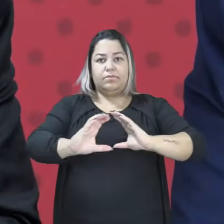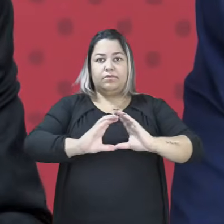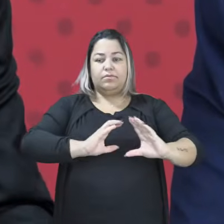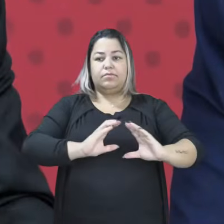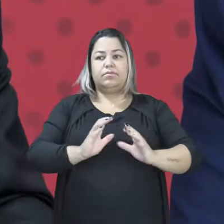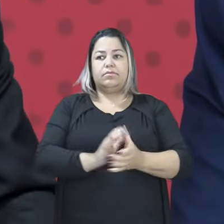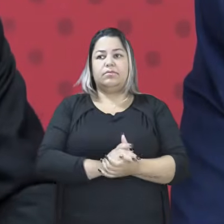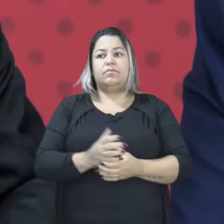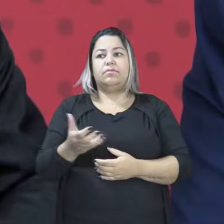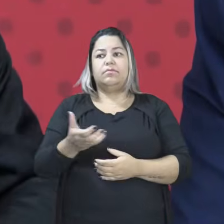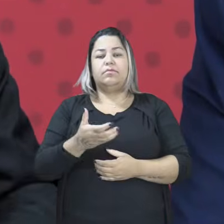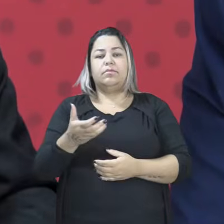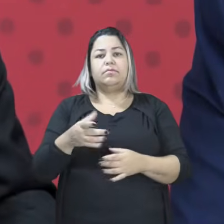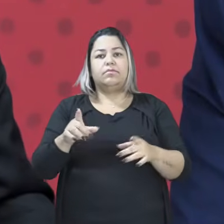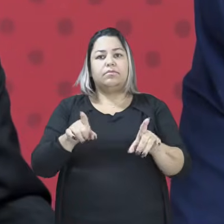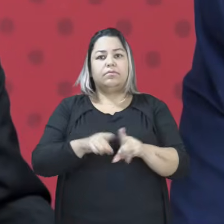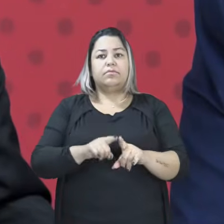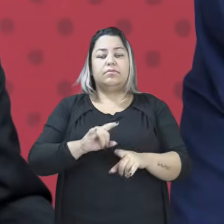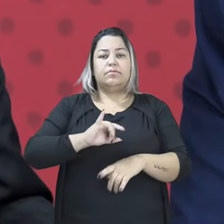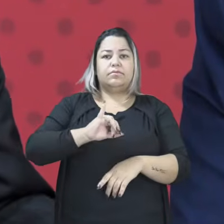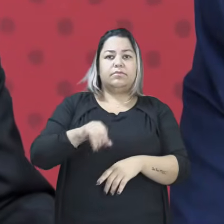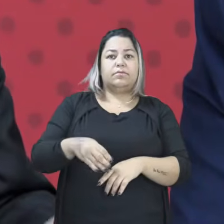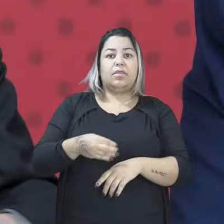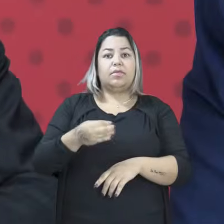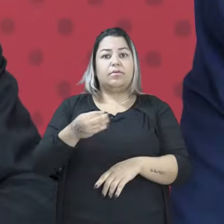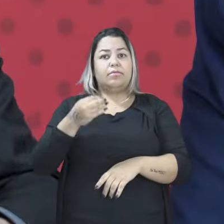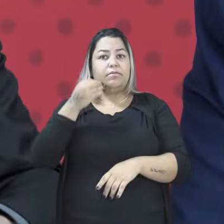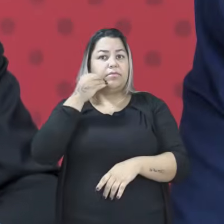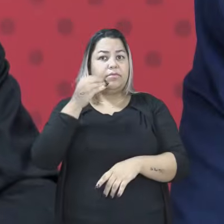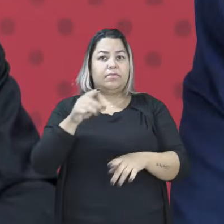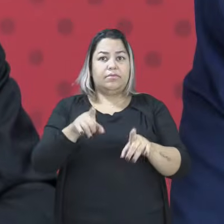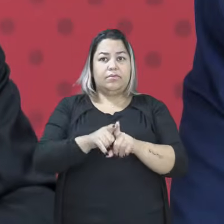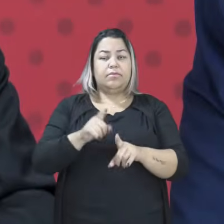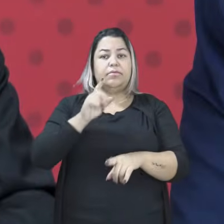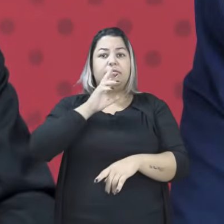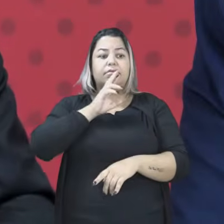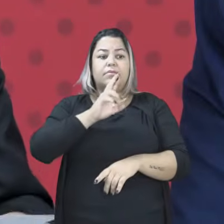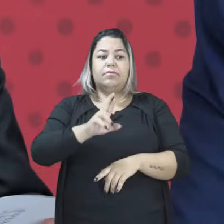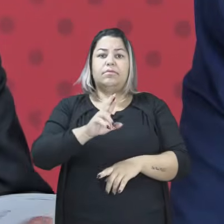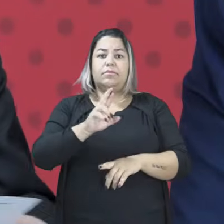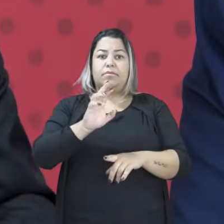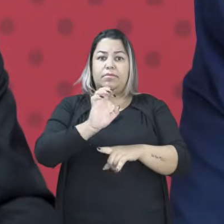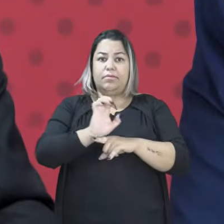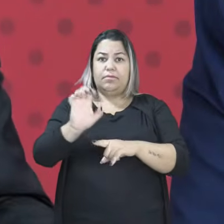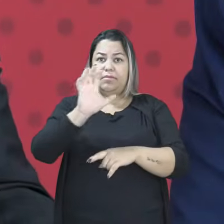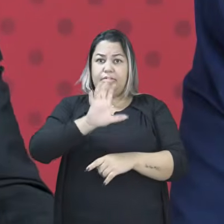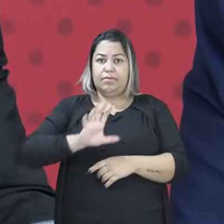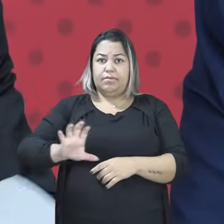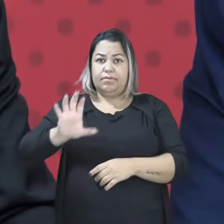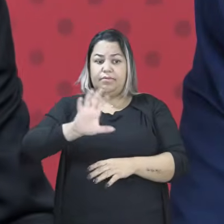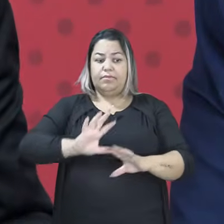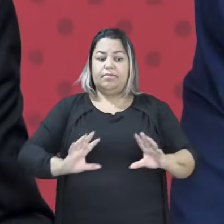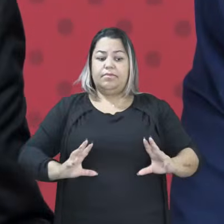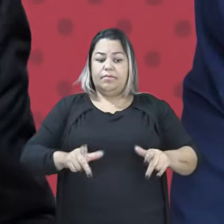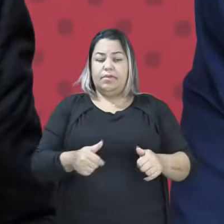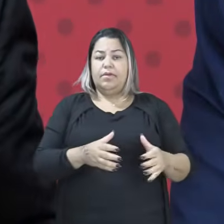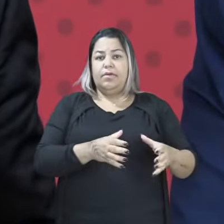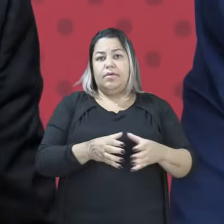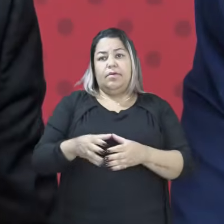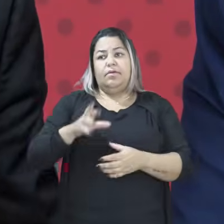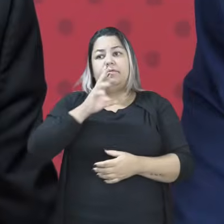aproveitar, pessoal, aqueles que se interessam, nós temos aqui o resultado por estados de todas as chapas, resultados